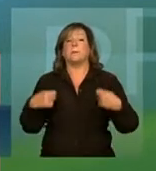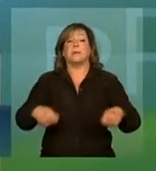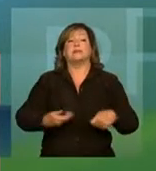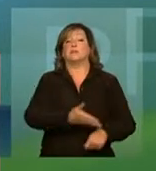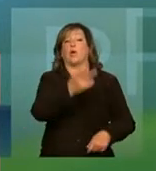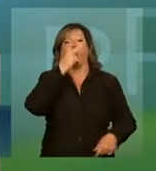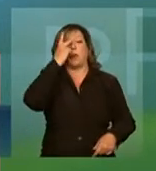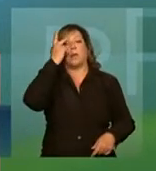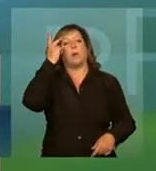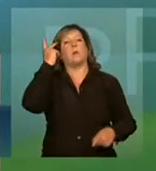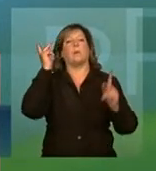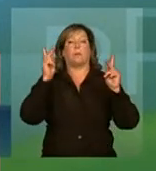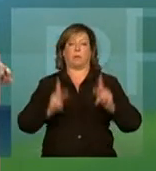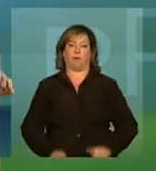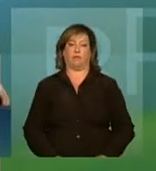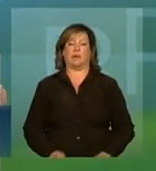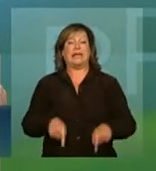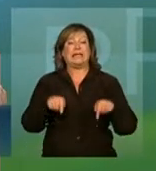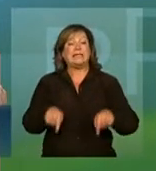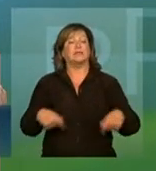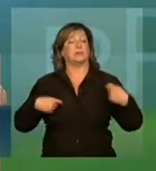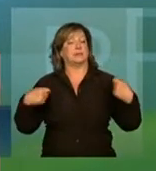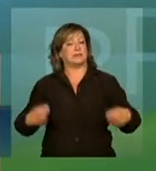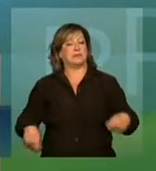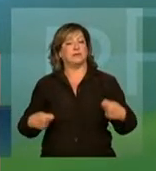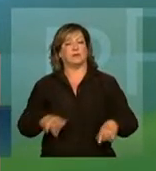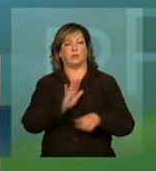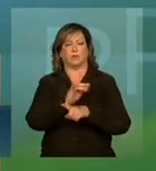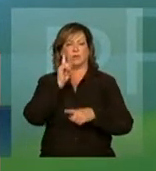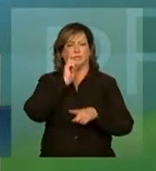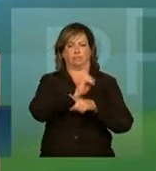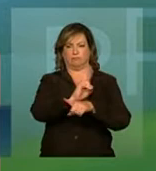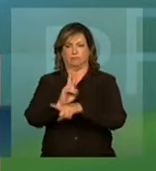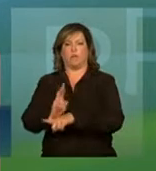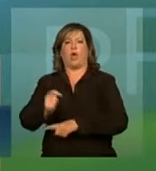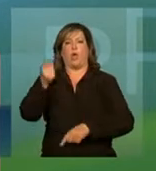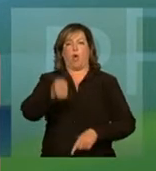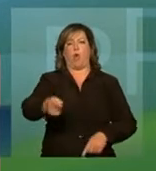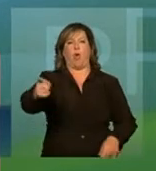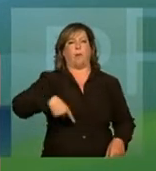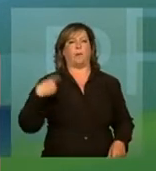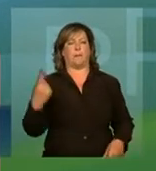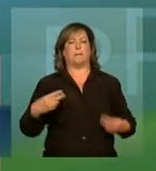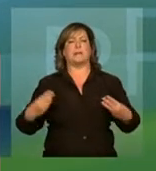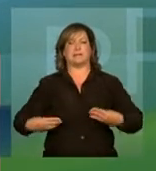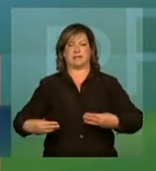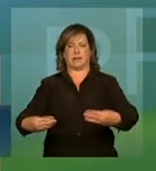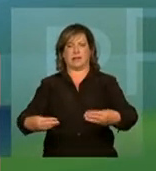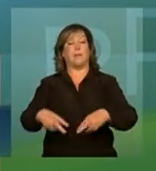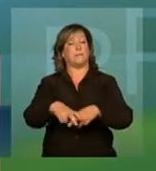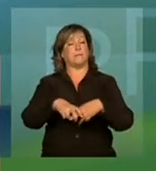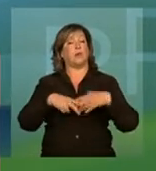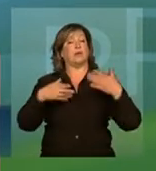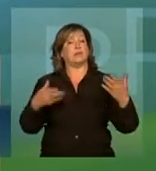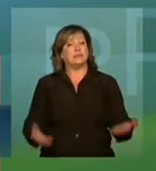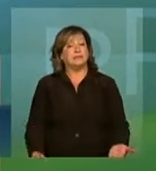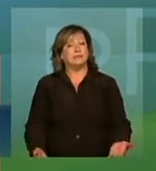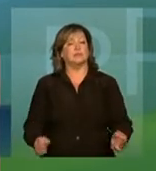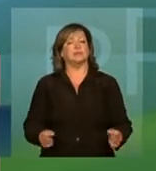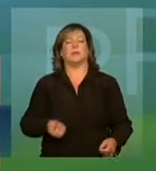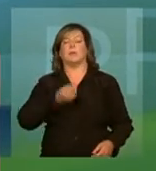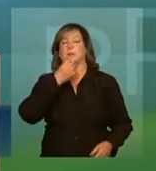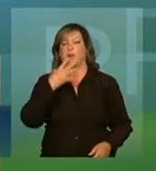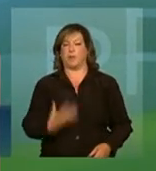da população, que era disso que eu deveria cuidar, monitorar e cobrar os ministérios. Por isso, foi